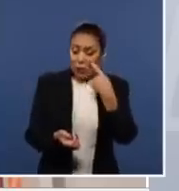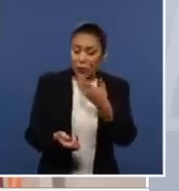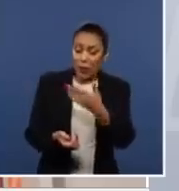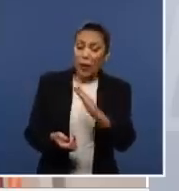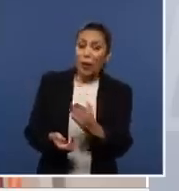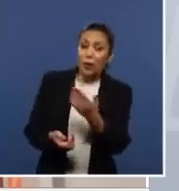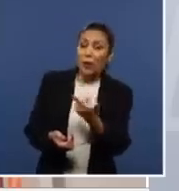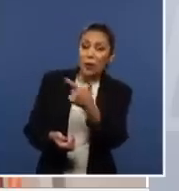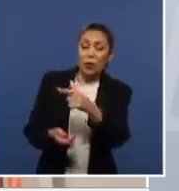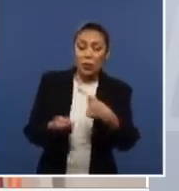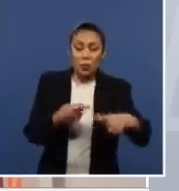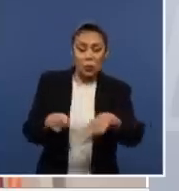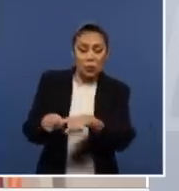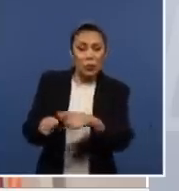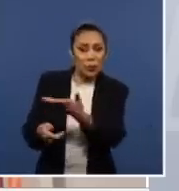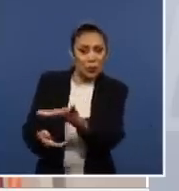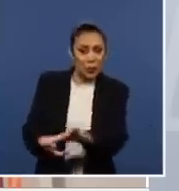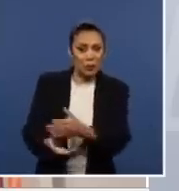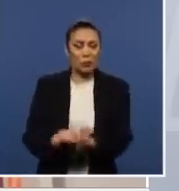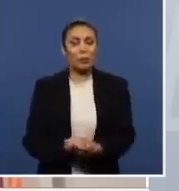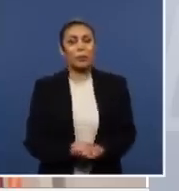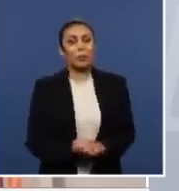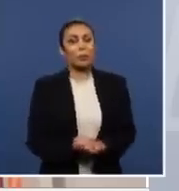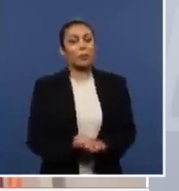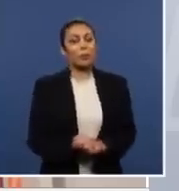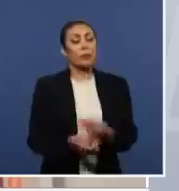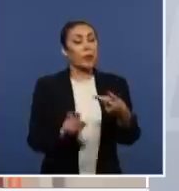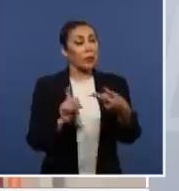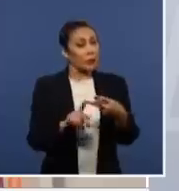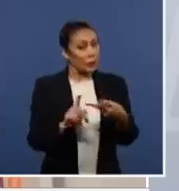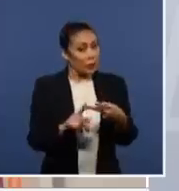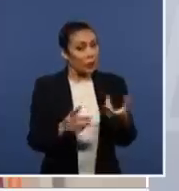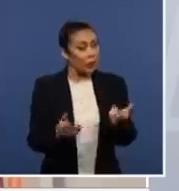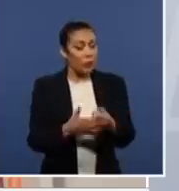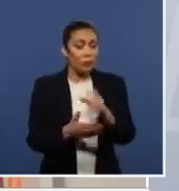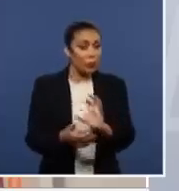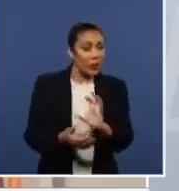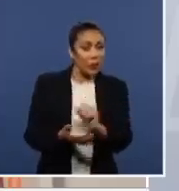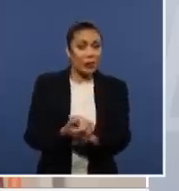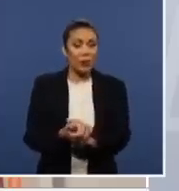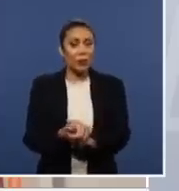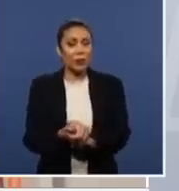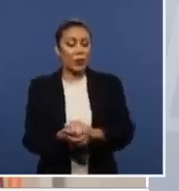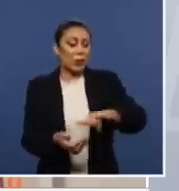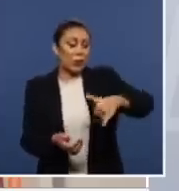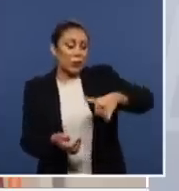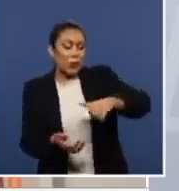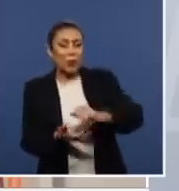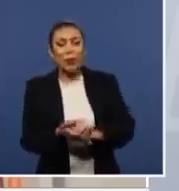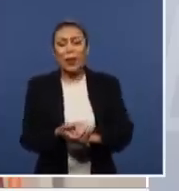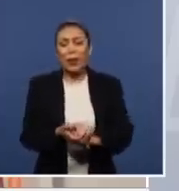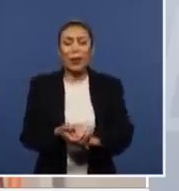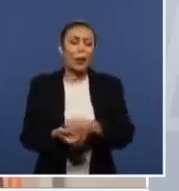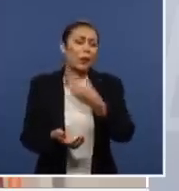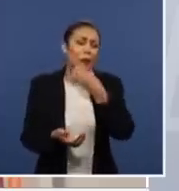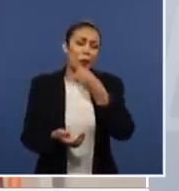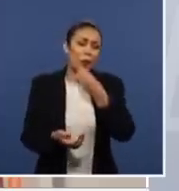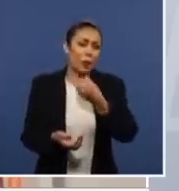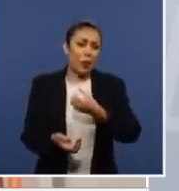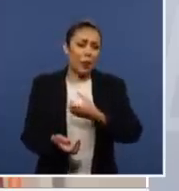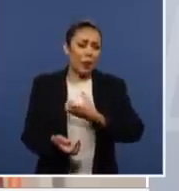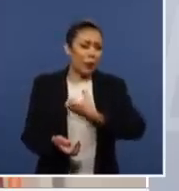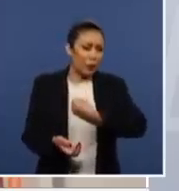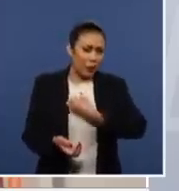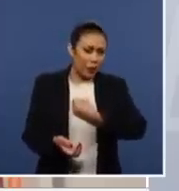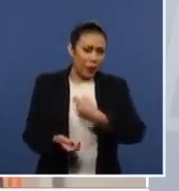de mais um ataque. Em segundo lugar, é isso, né? Ligou o celular, covarde, né? Covarde. Será que se fosse um